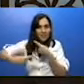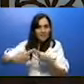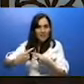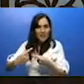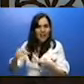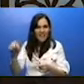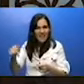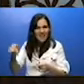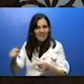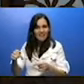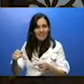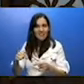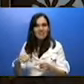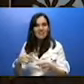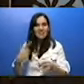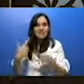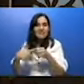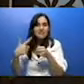nosso município